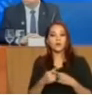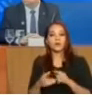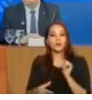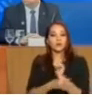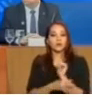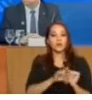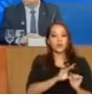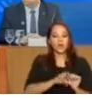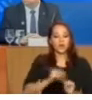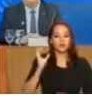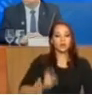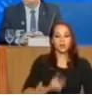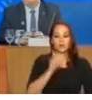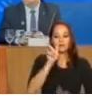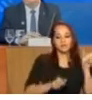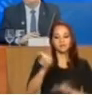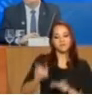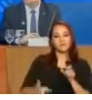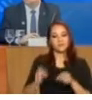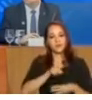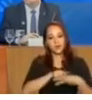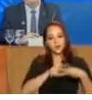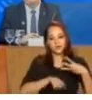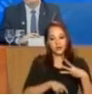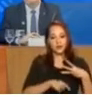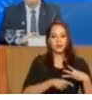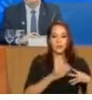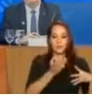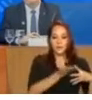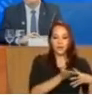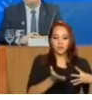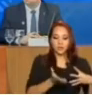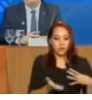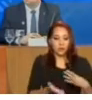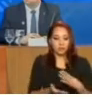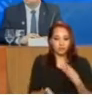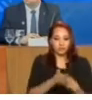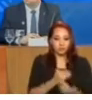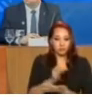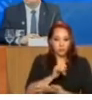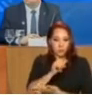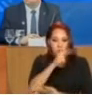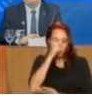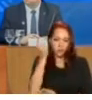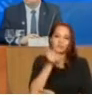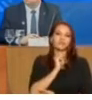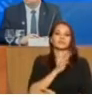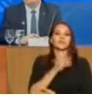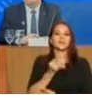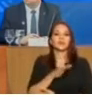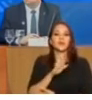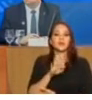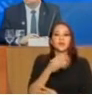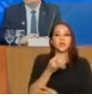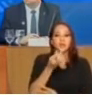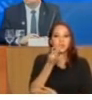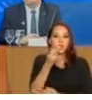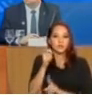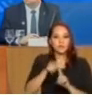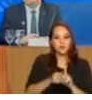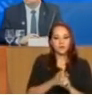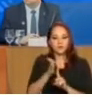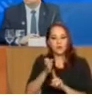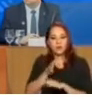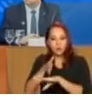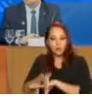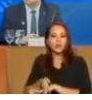cada cidadão vai receber as 3 parcelas, independente. Vamos lá, se uma pessoa entrar daqui 60 dias, ela vai ter o